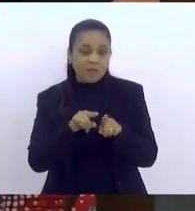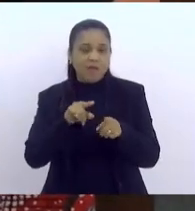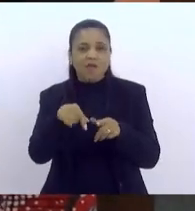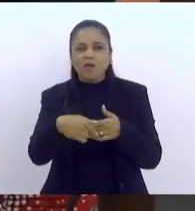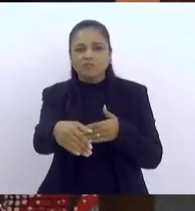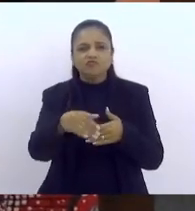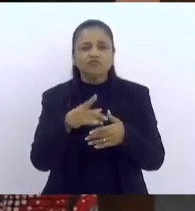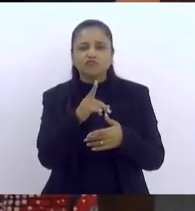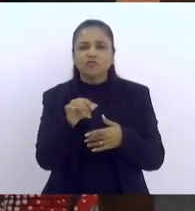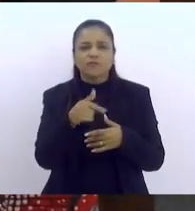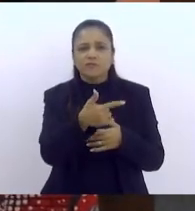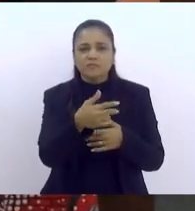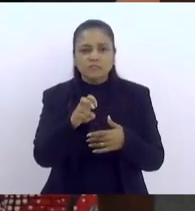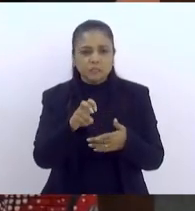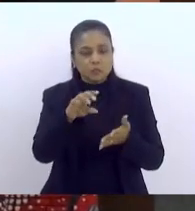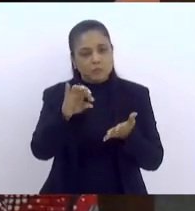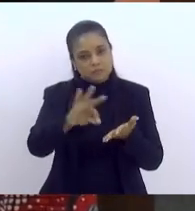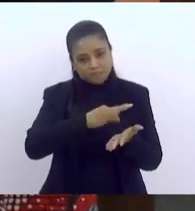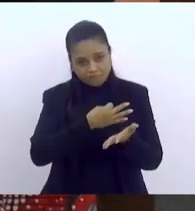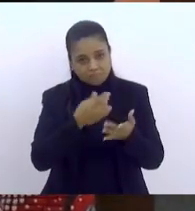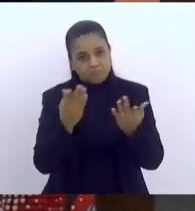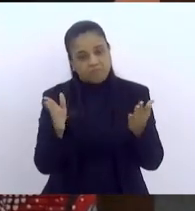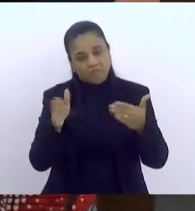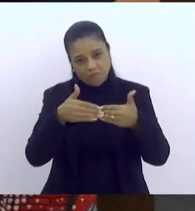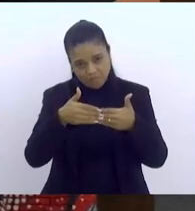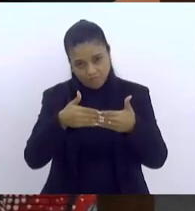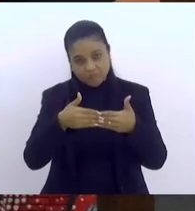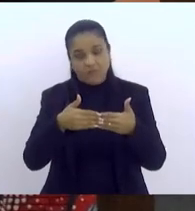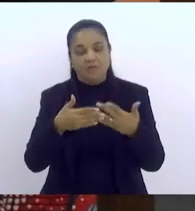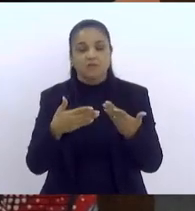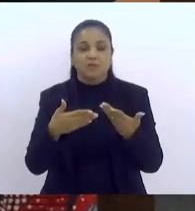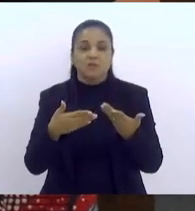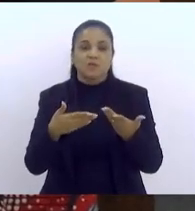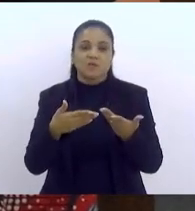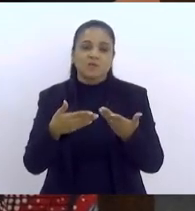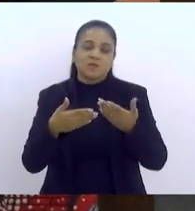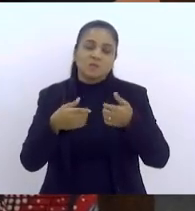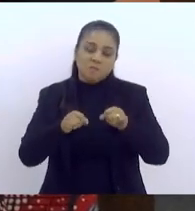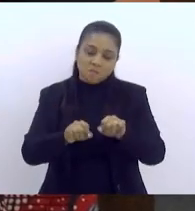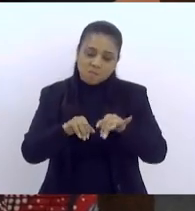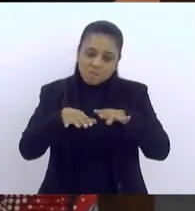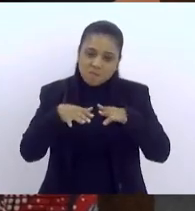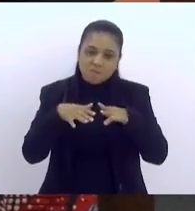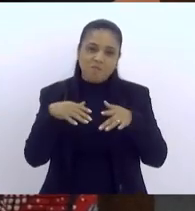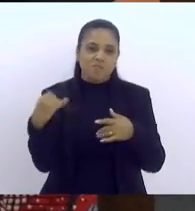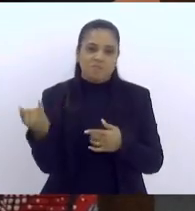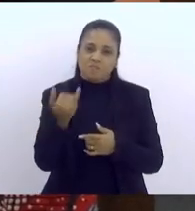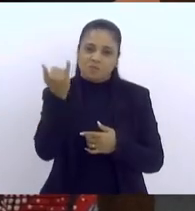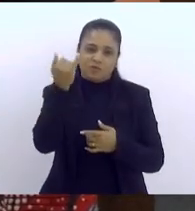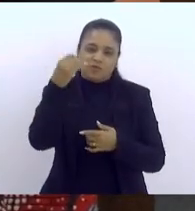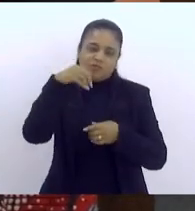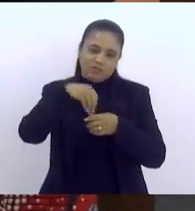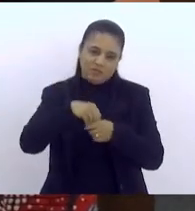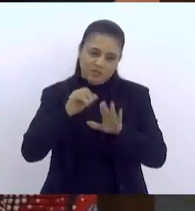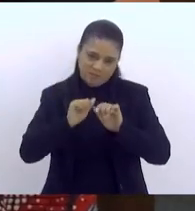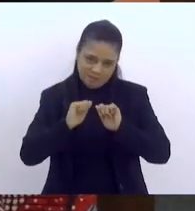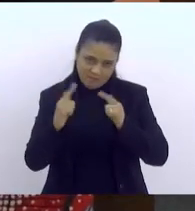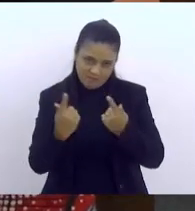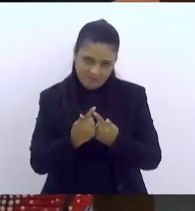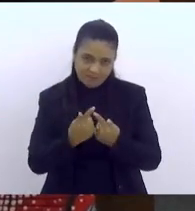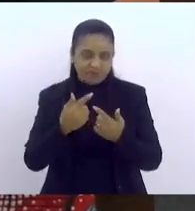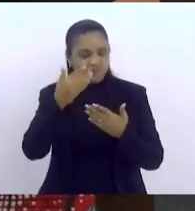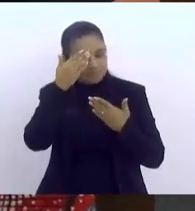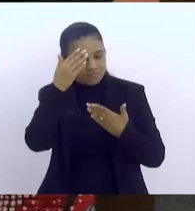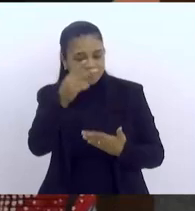fica o nosso convite e fica aqui a nossa fala a respeito desse parlamento tão importante nesta casa. Obrigado, presidente.